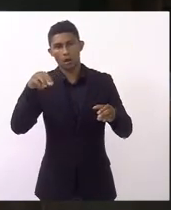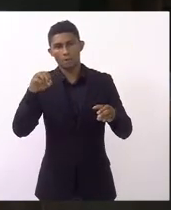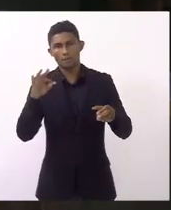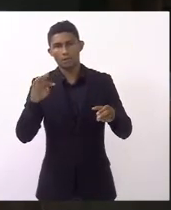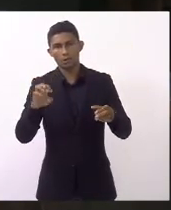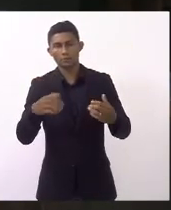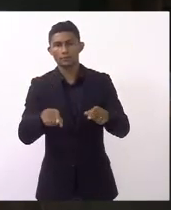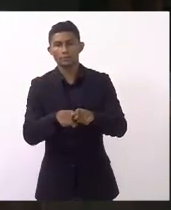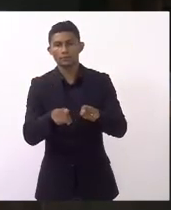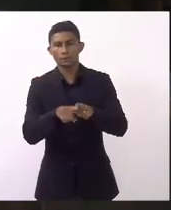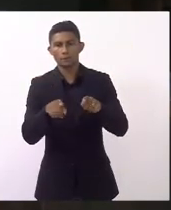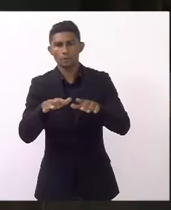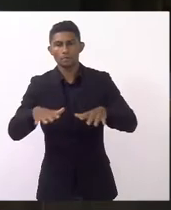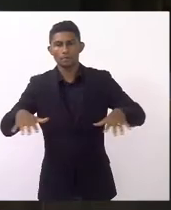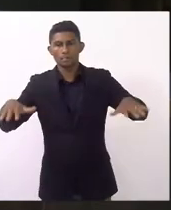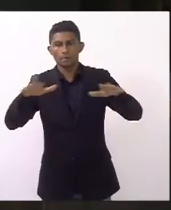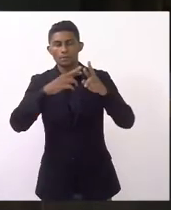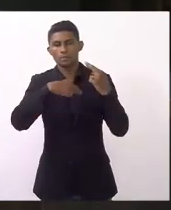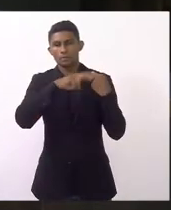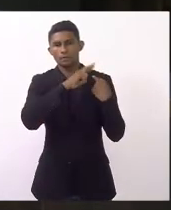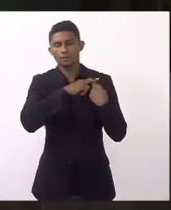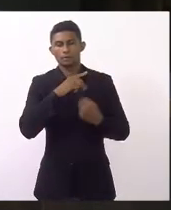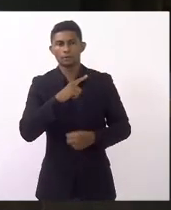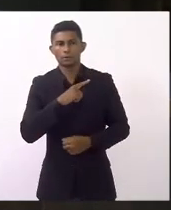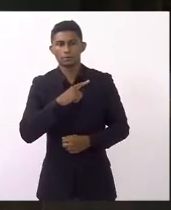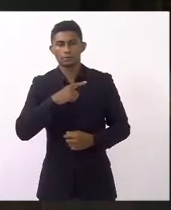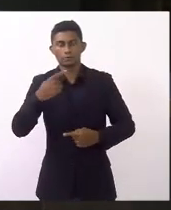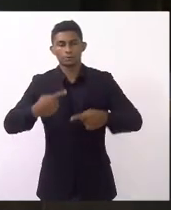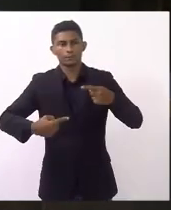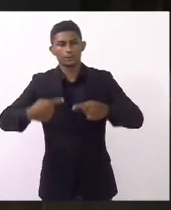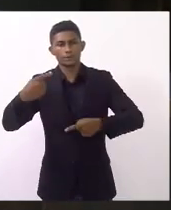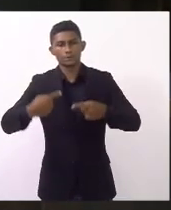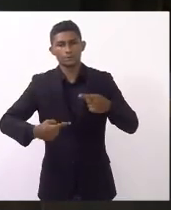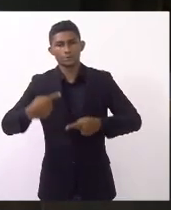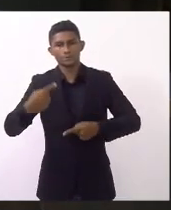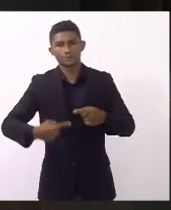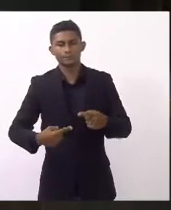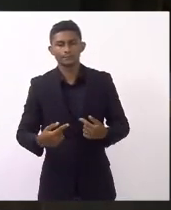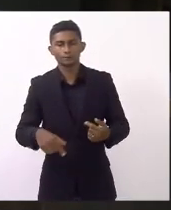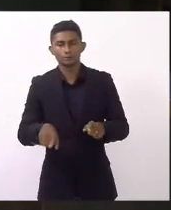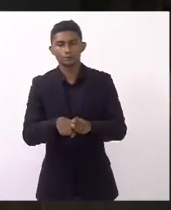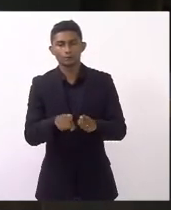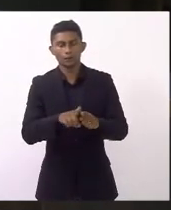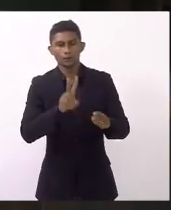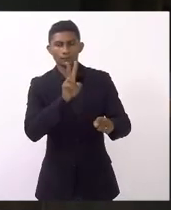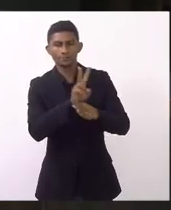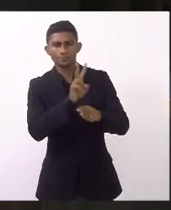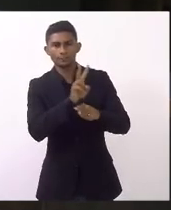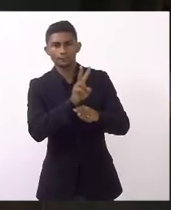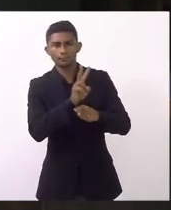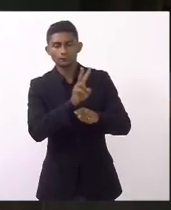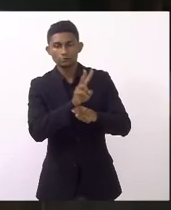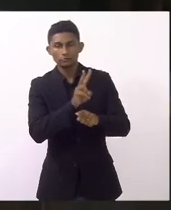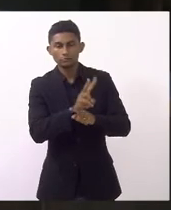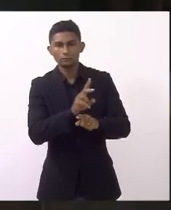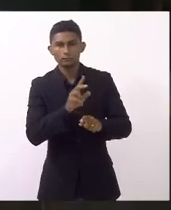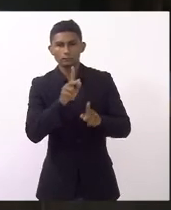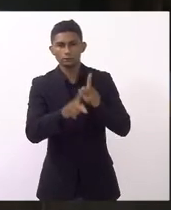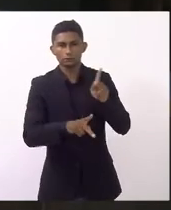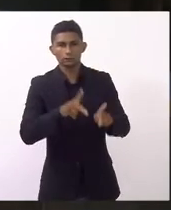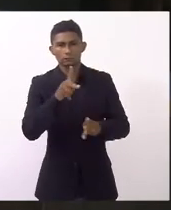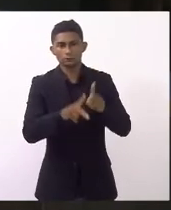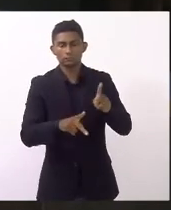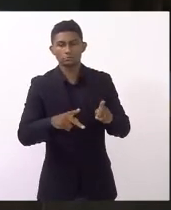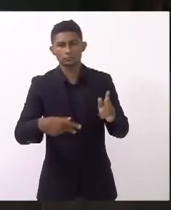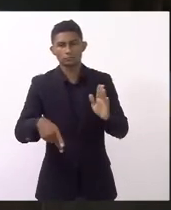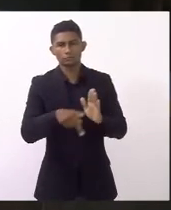que tem responsabilidade política na defesa intransigente do Povo